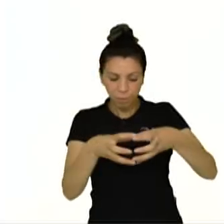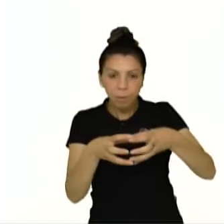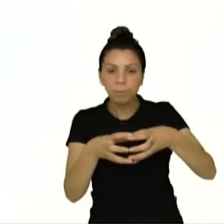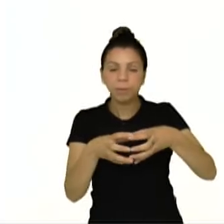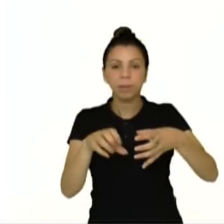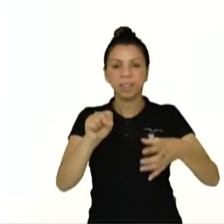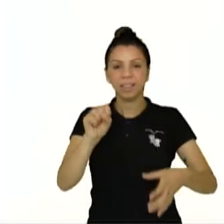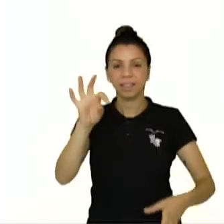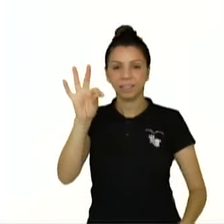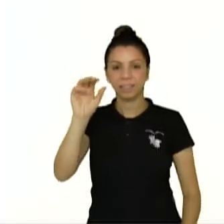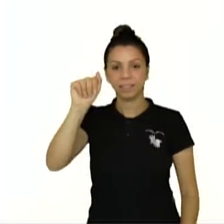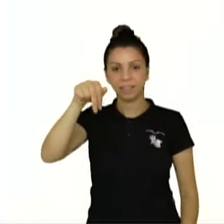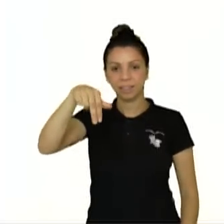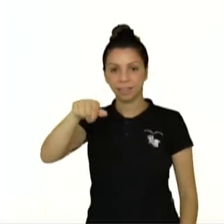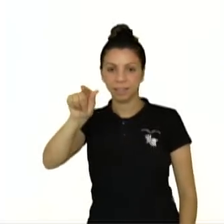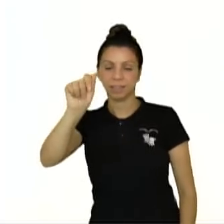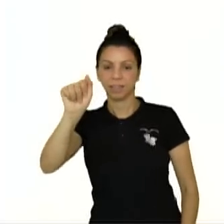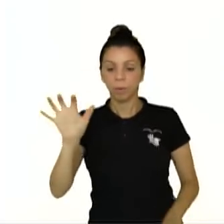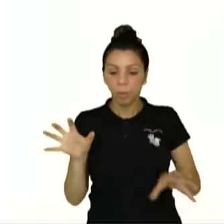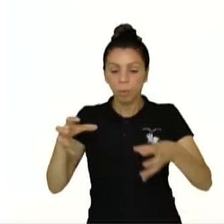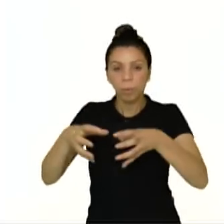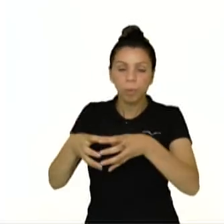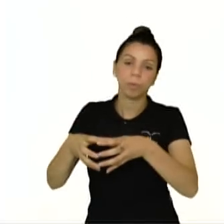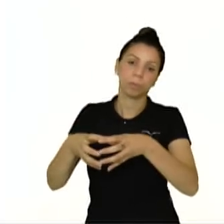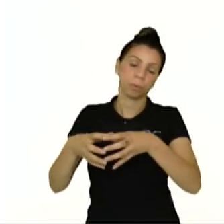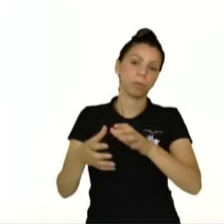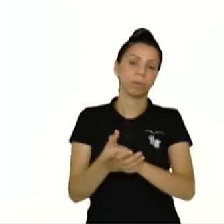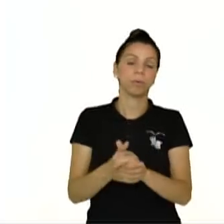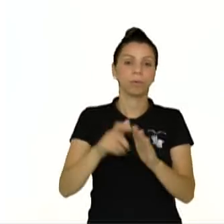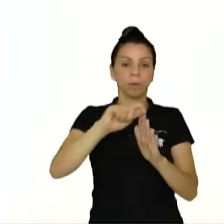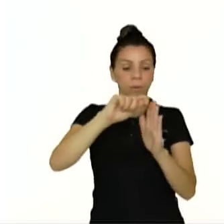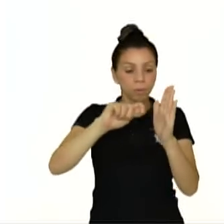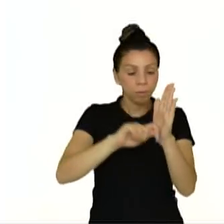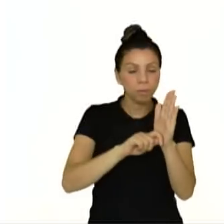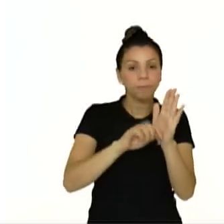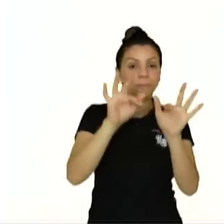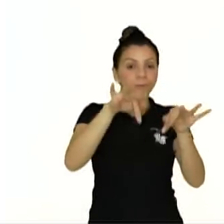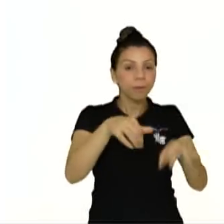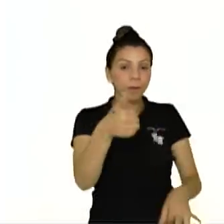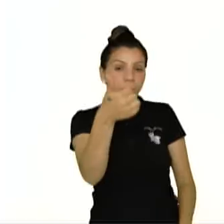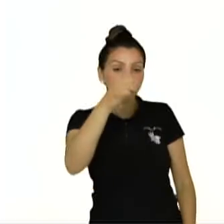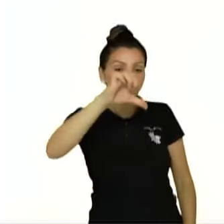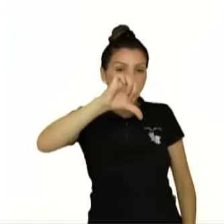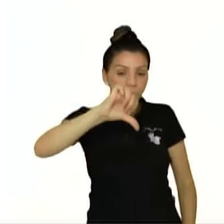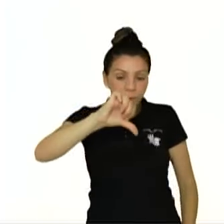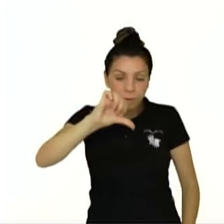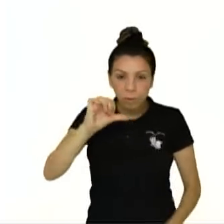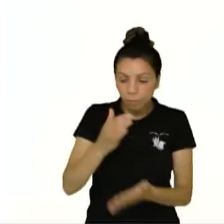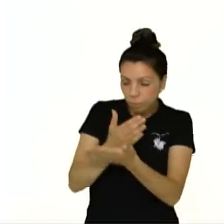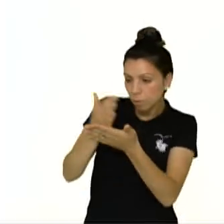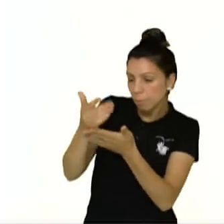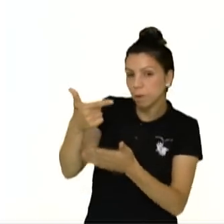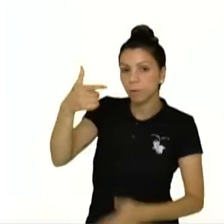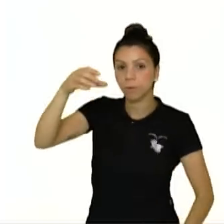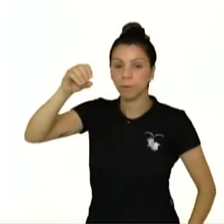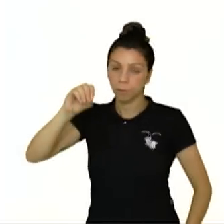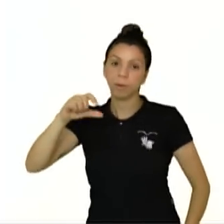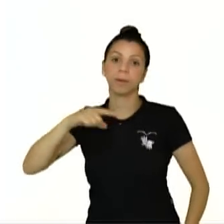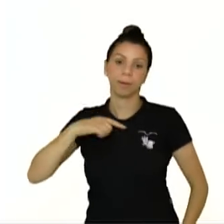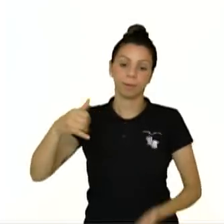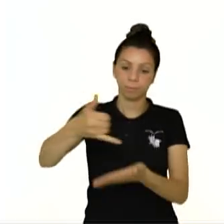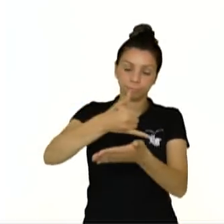Aqui no final do século XIX, início do XX, foi a maior indústria de petróleo do mundo. Então, a área do